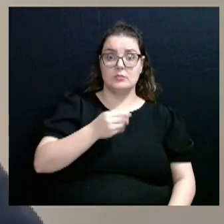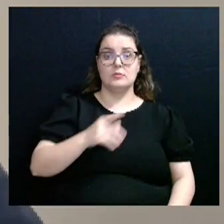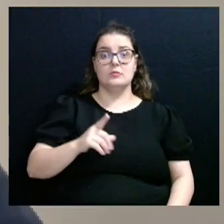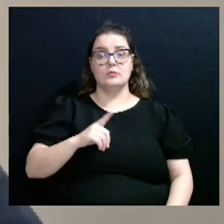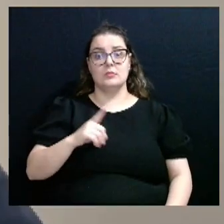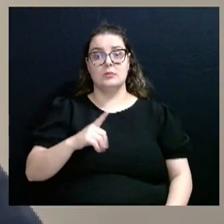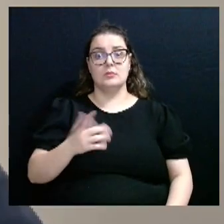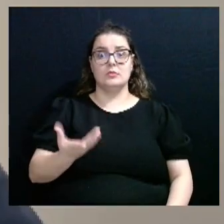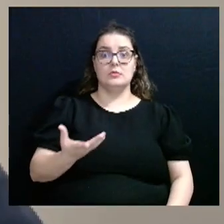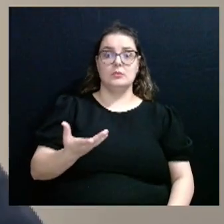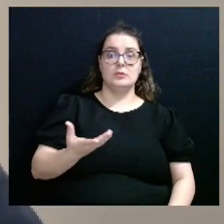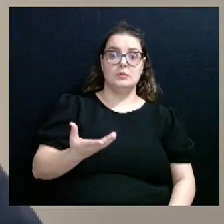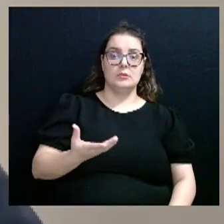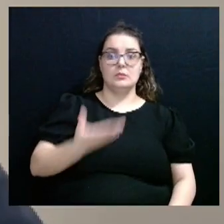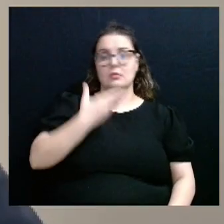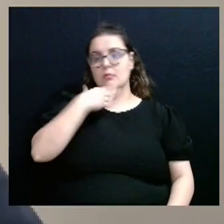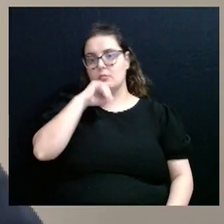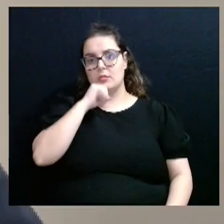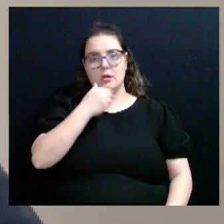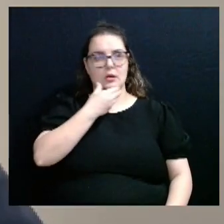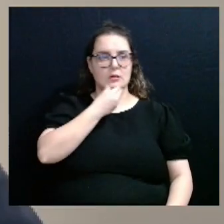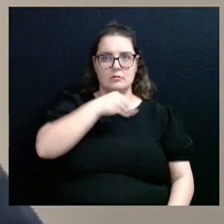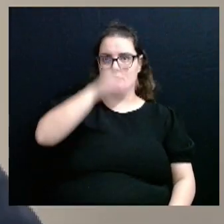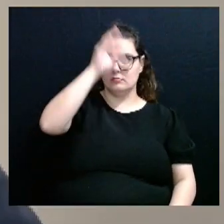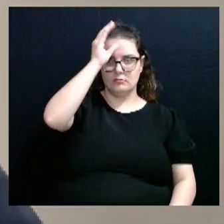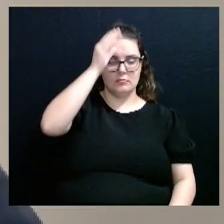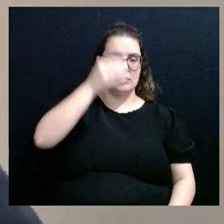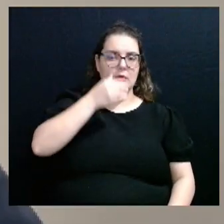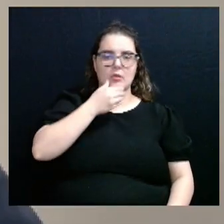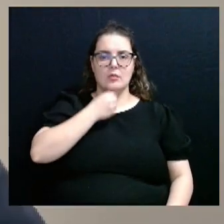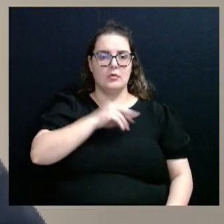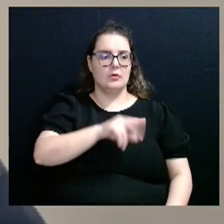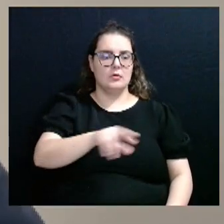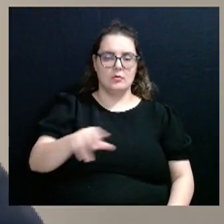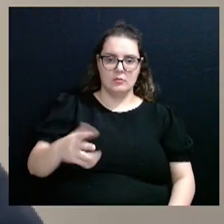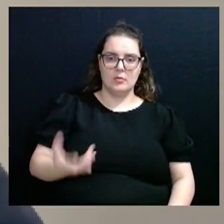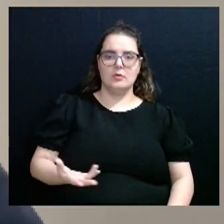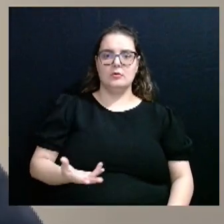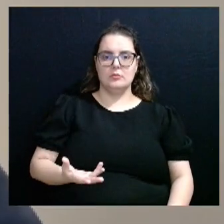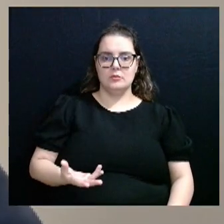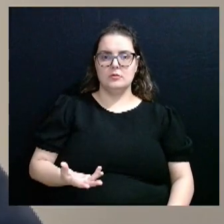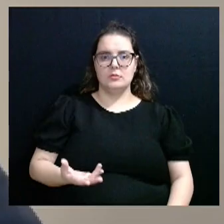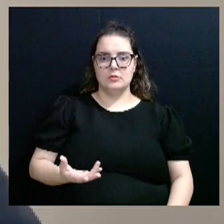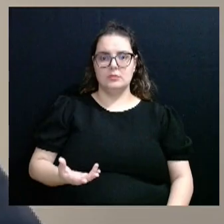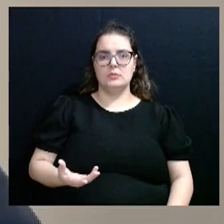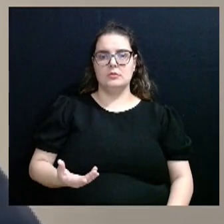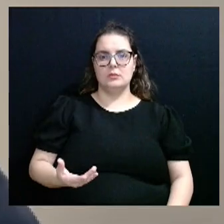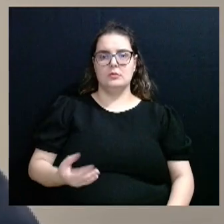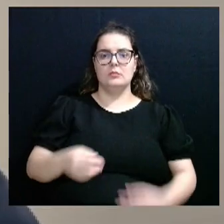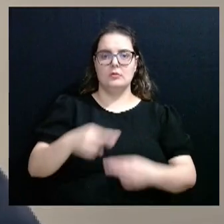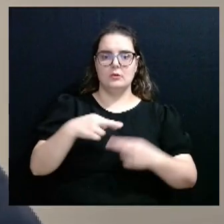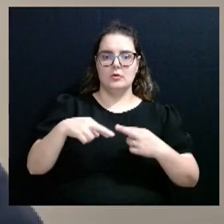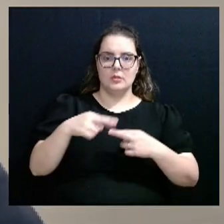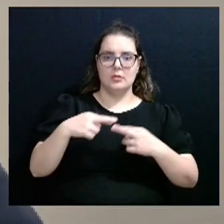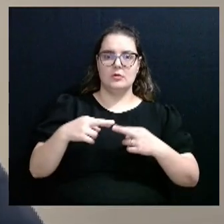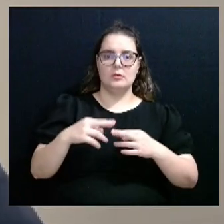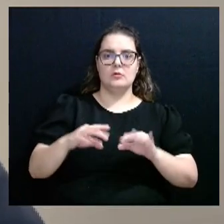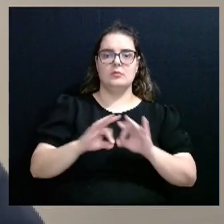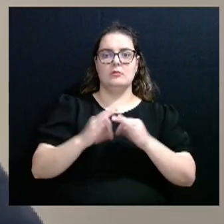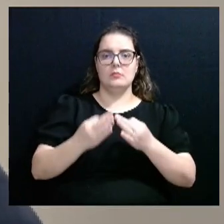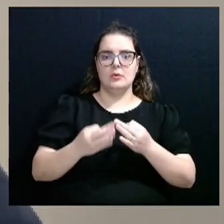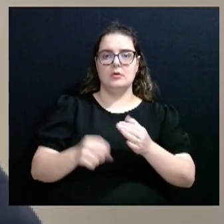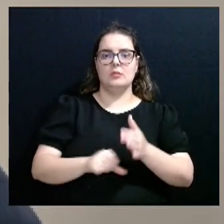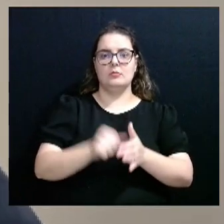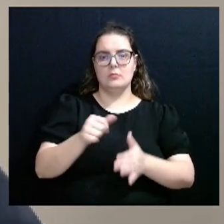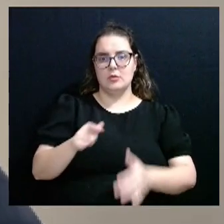pais, tios, principalmente primeiro grau, né, mas segundo grau também, com histórico de câncer de próstata. Outros